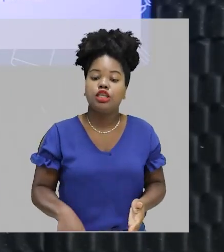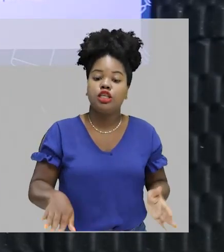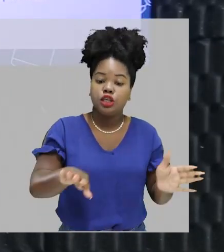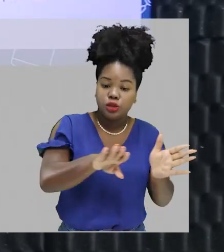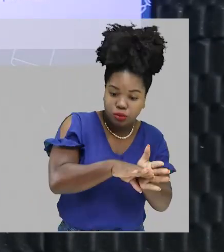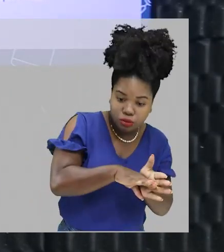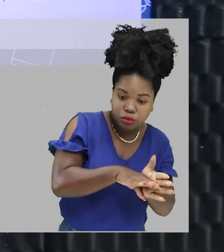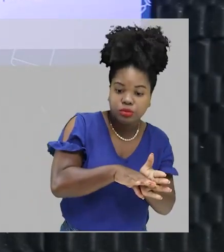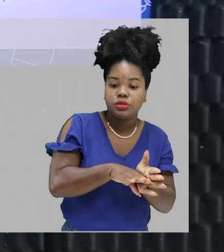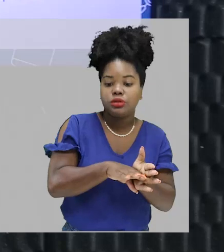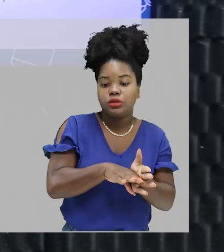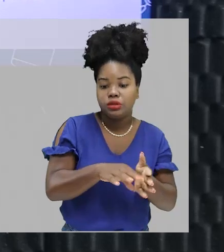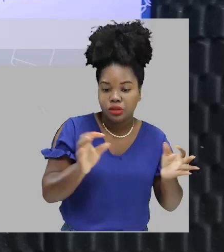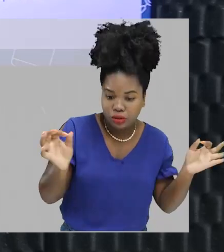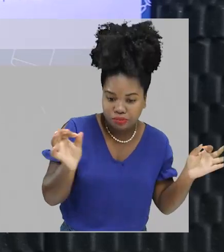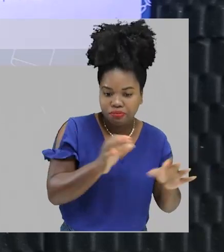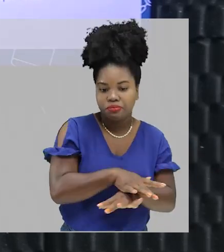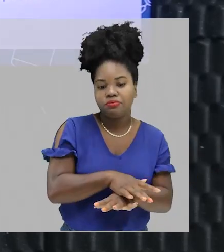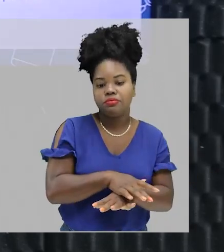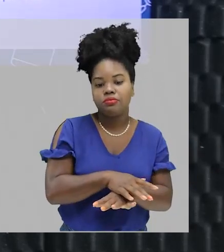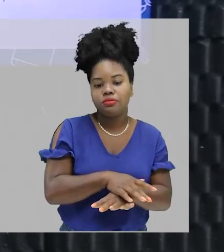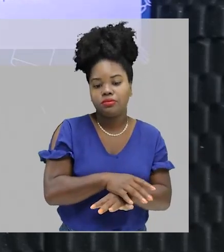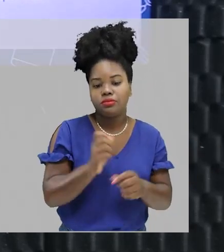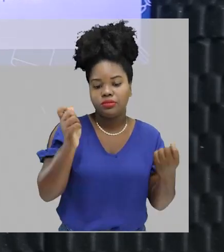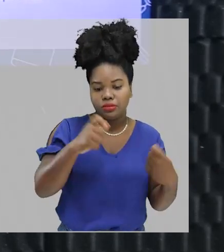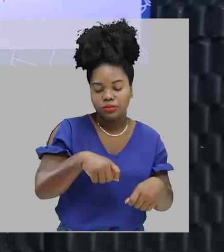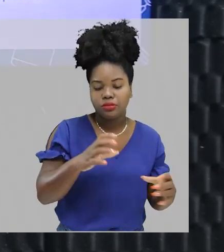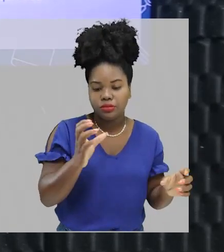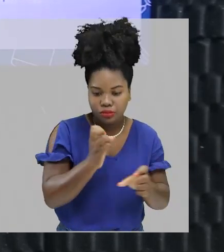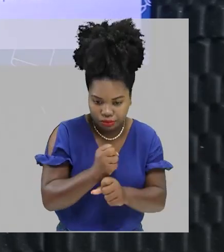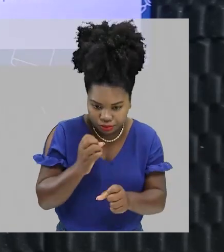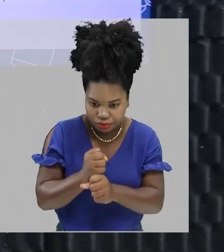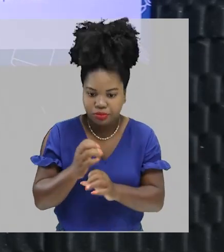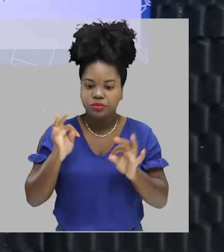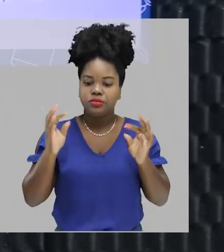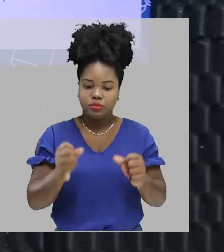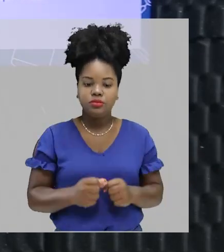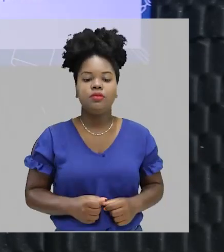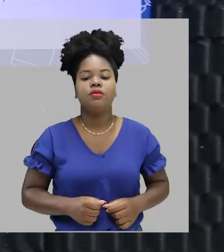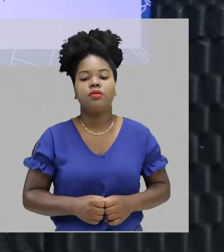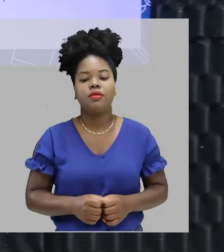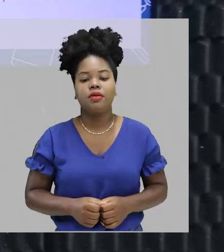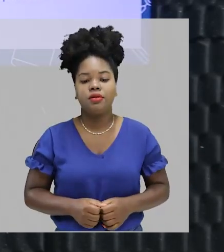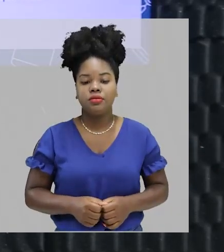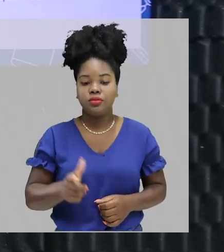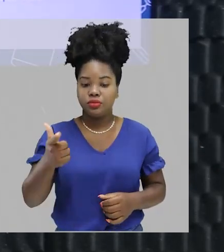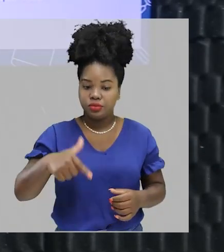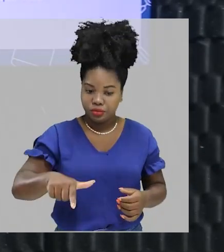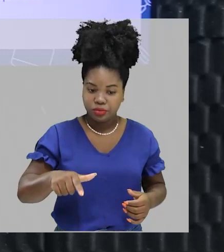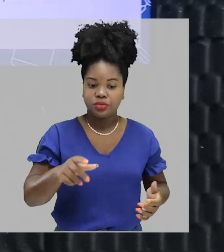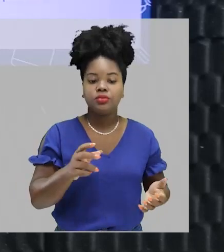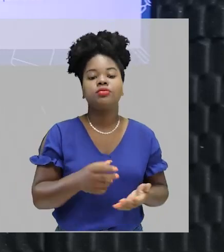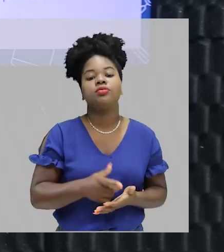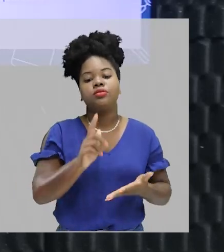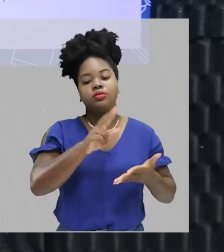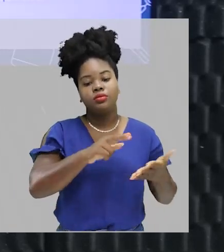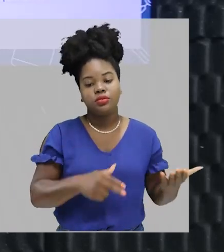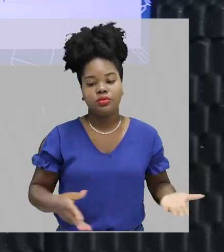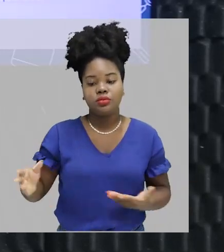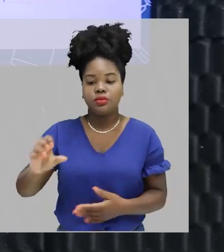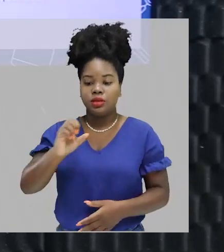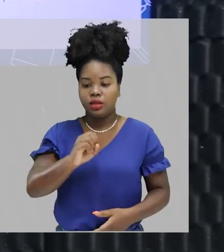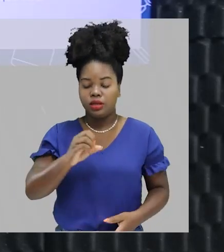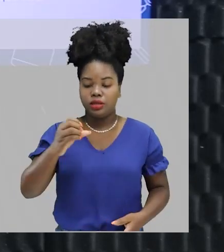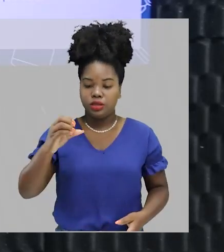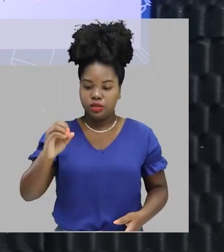somar algebricamente. As substâncias intermediárias, no caso o SO2 e o SO3,